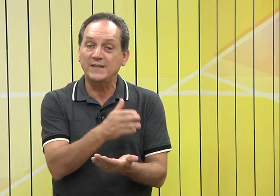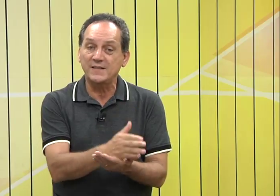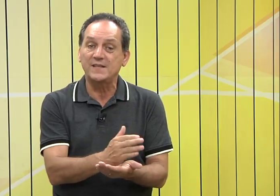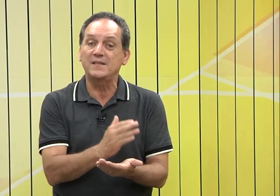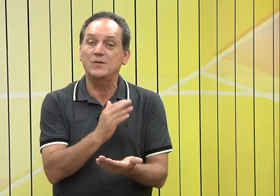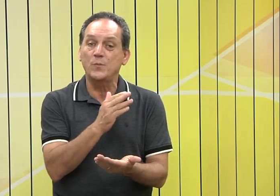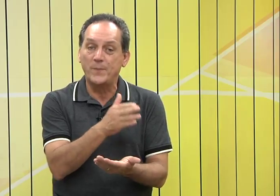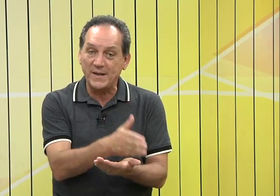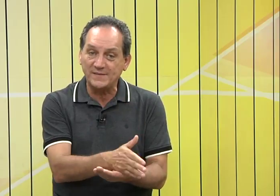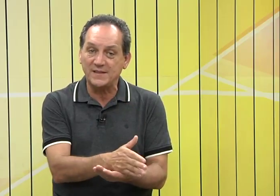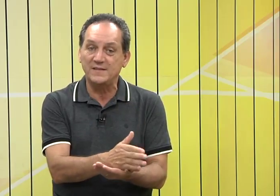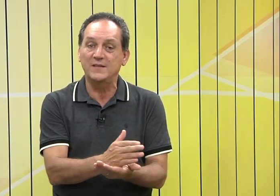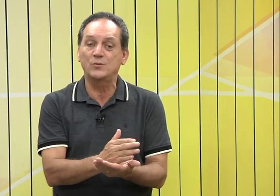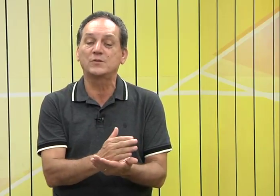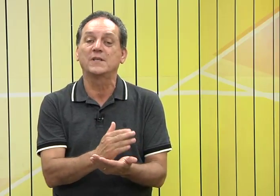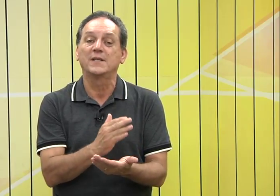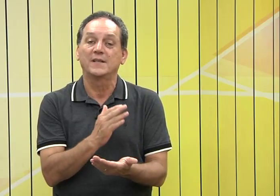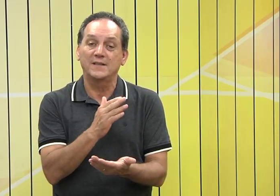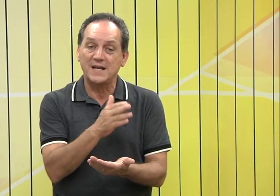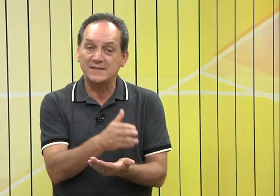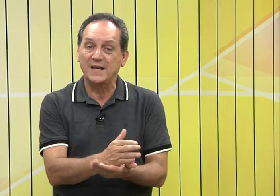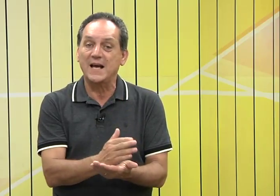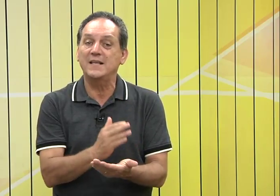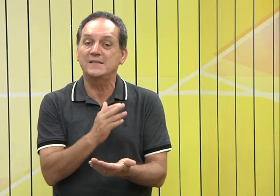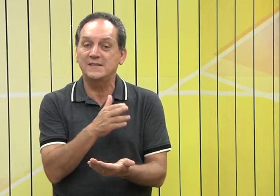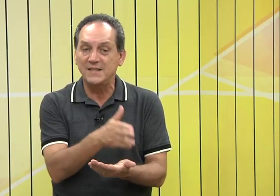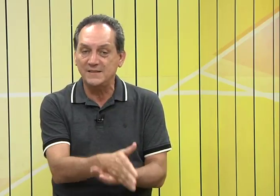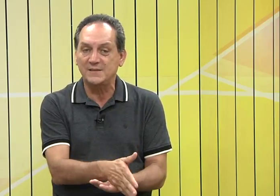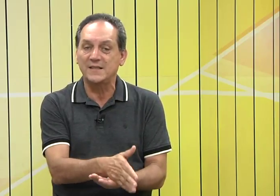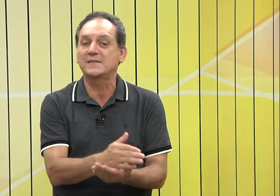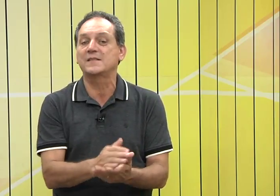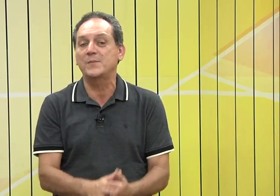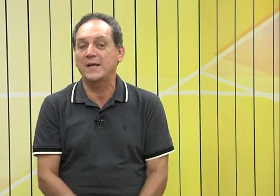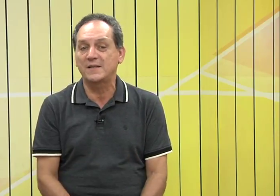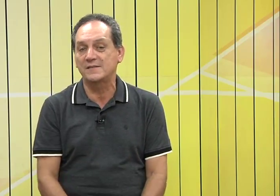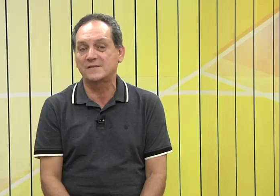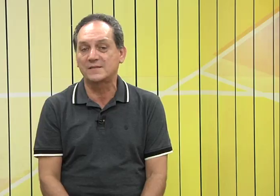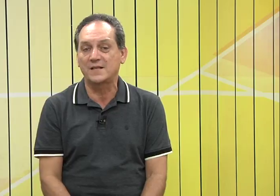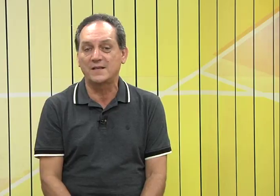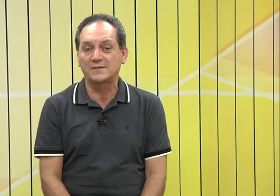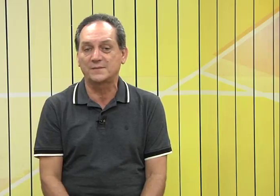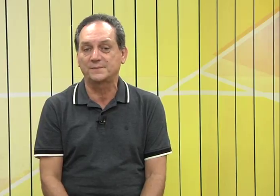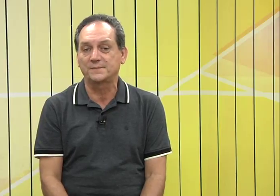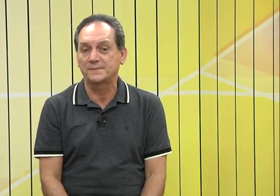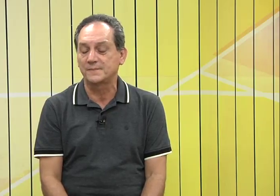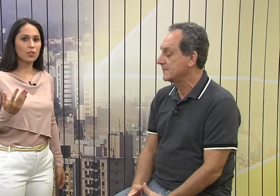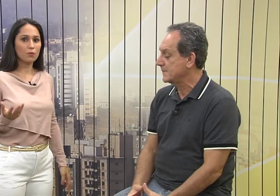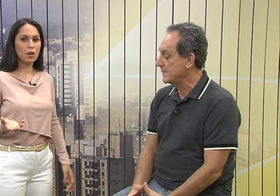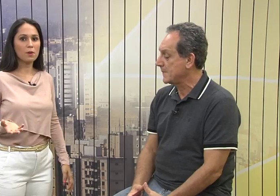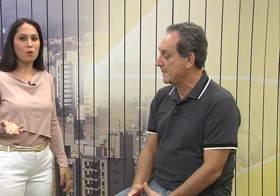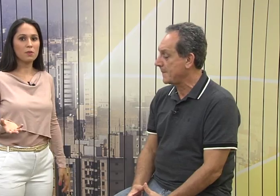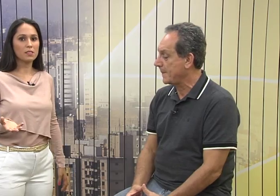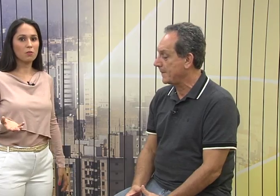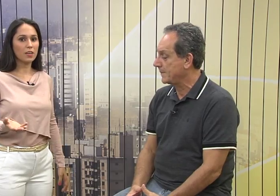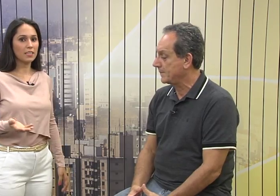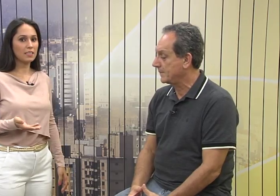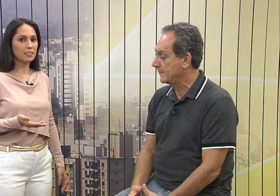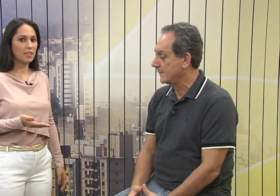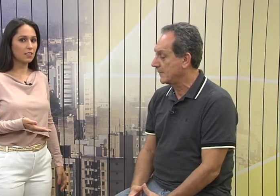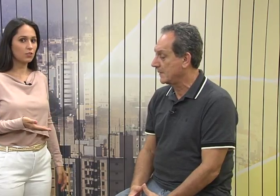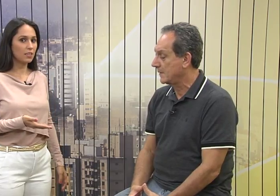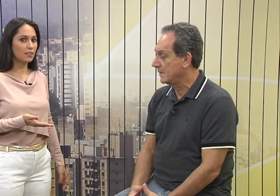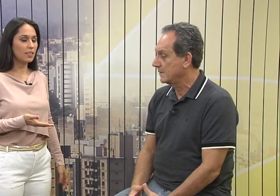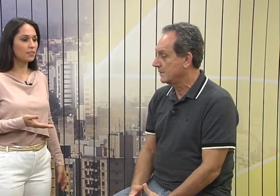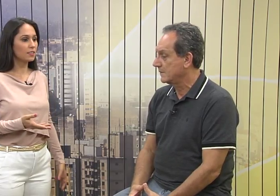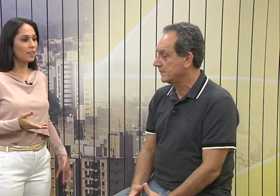sendo precedidos das análises e licenças ambientais necessárias. Vereadora, de que forma a comissão vai